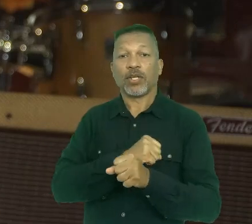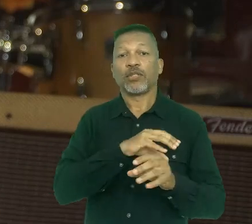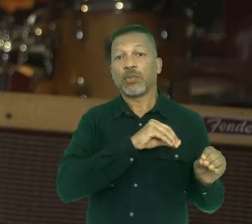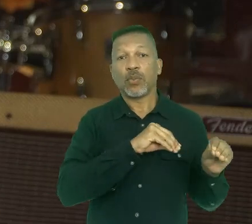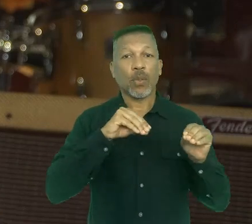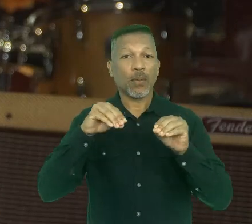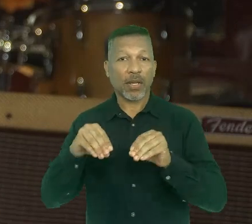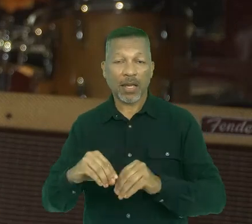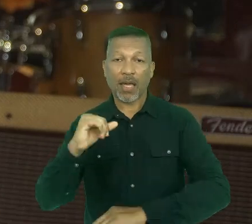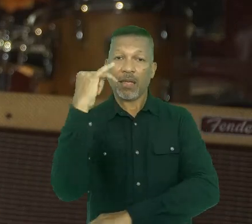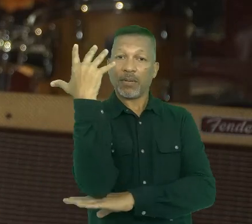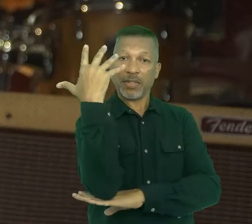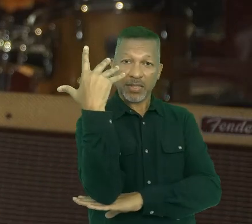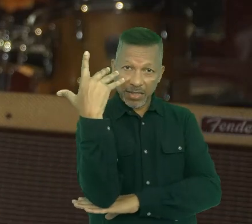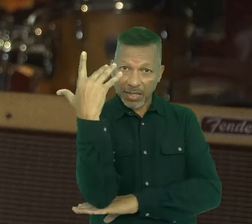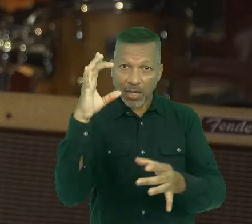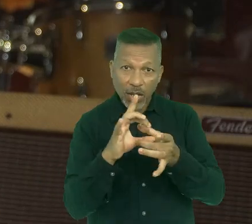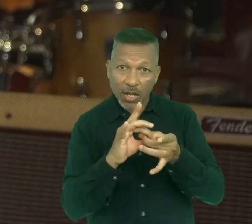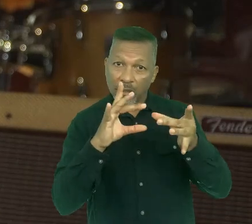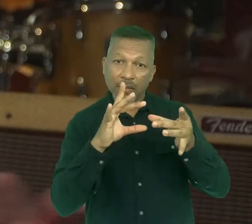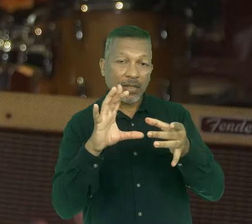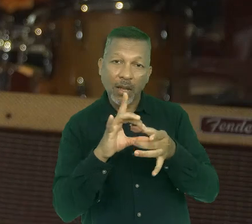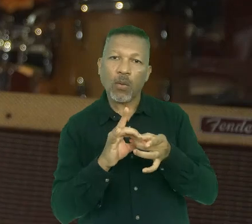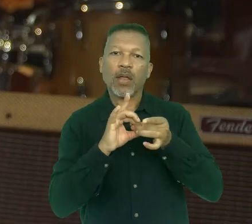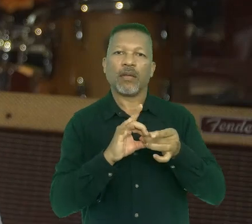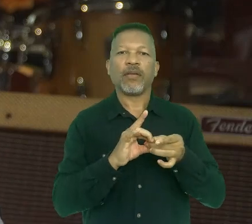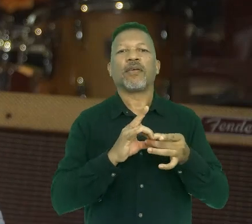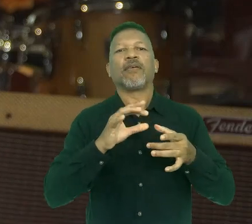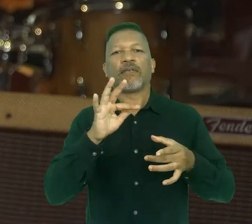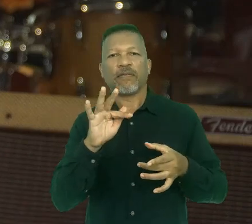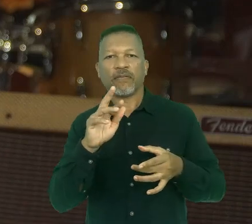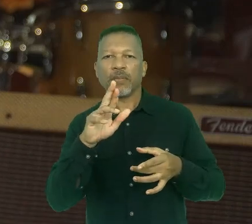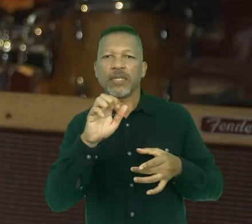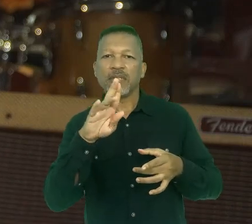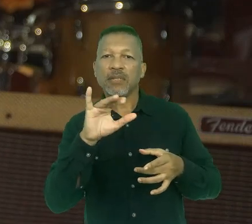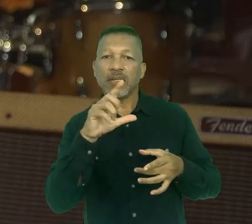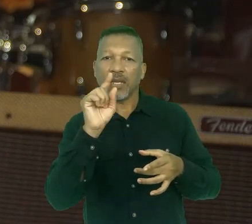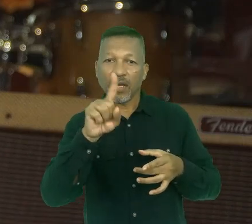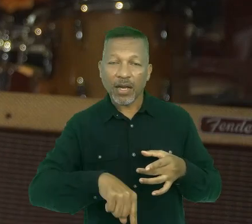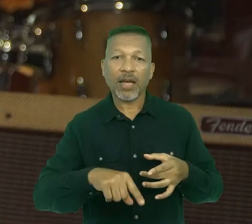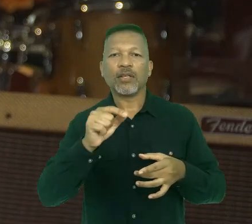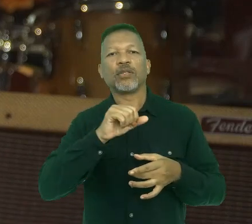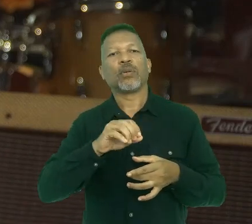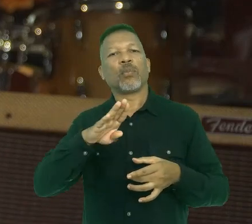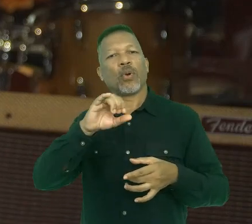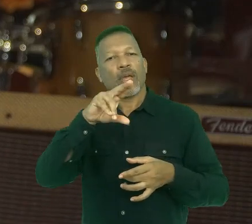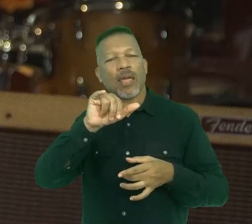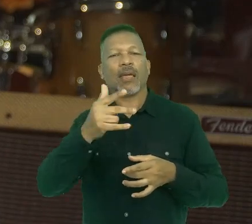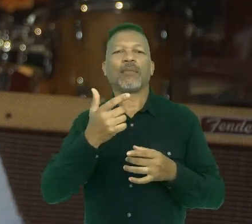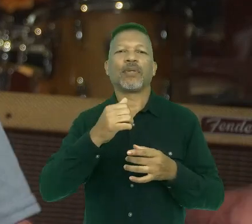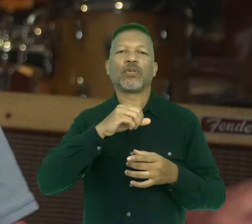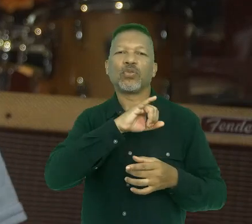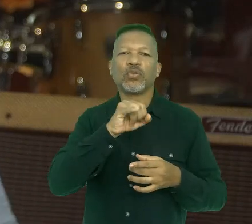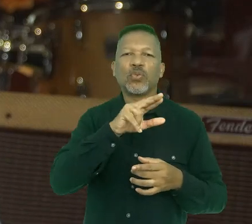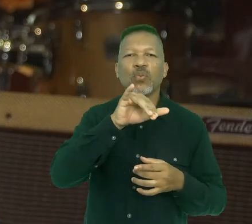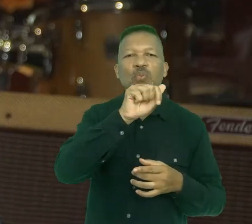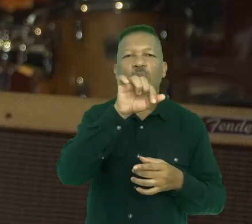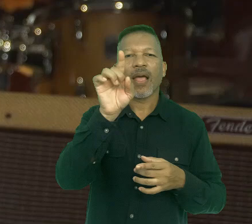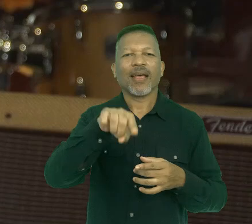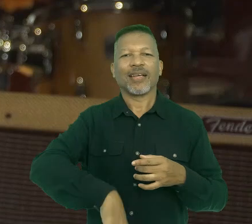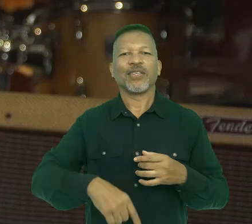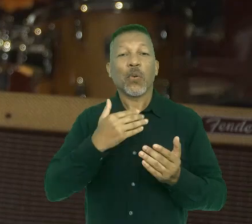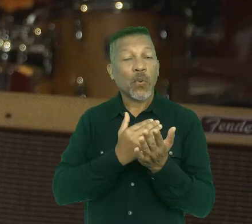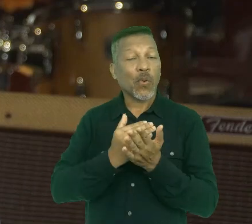cá, a Ipatinga ainda não era emancipada, pertencia a Fabriciano ainda. Ainda existia a Zona Boêmia, o Joá, muita coisa aí.